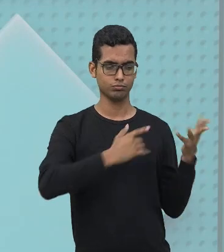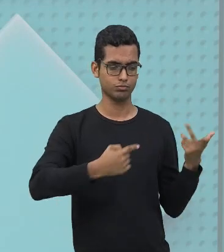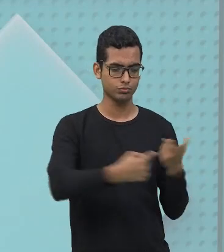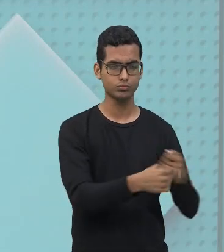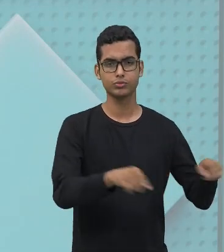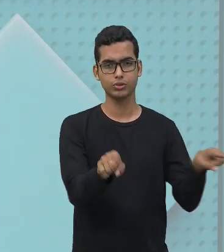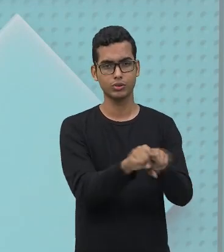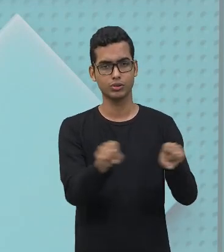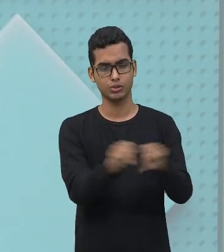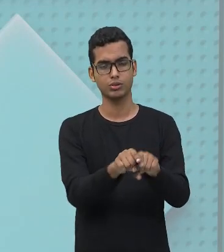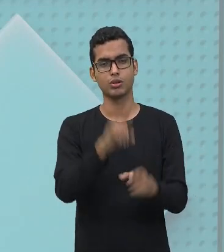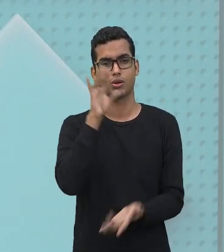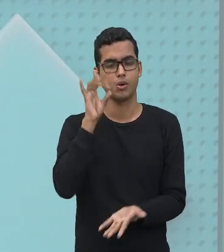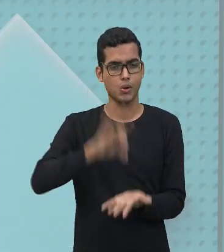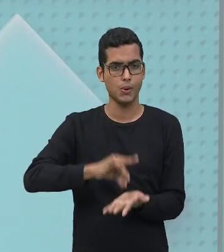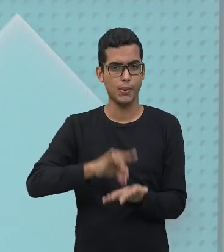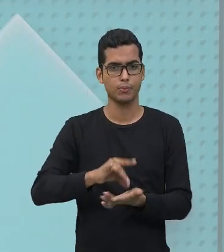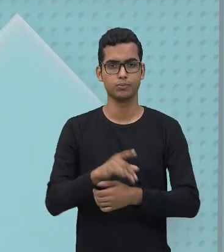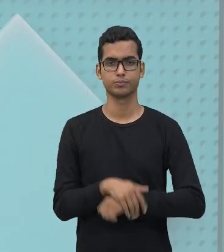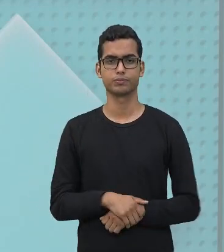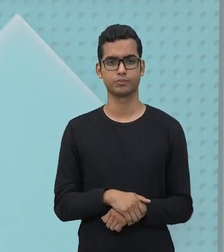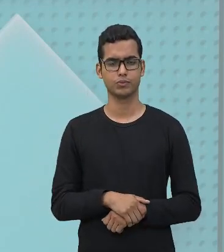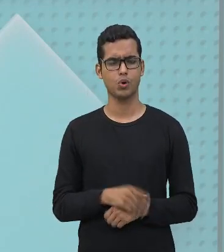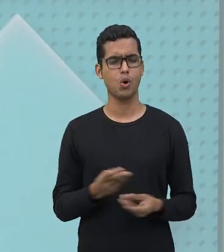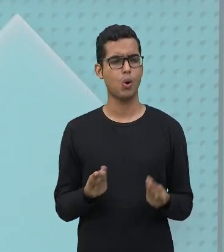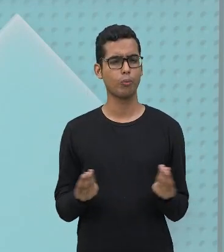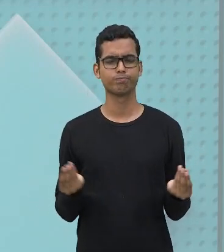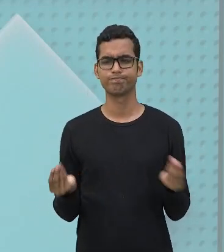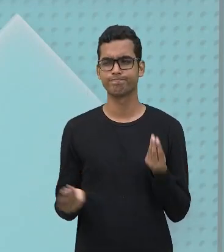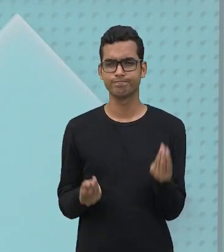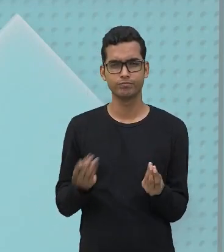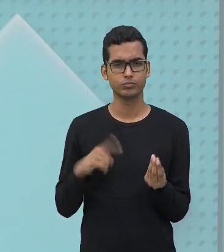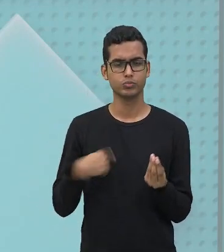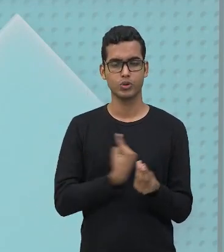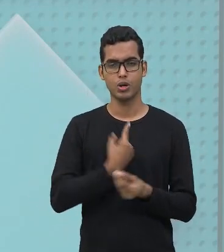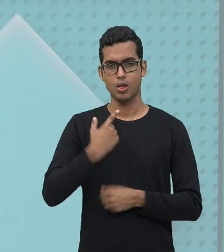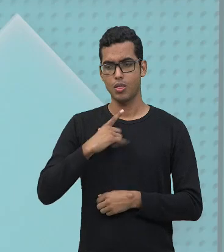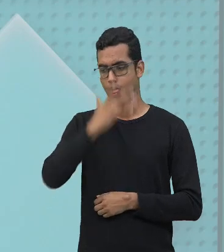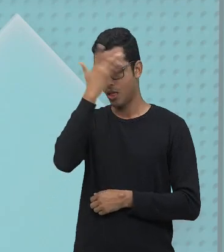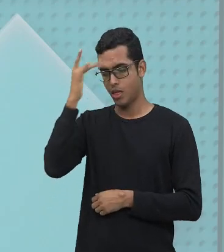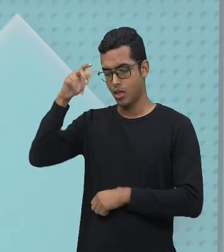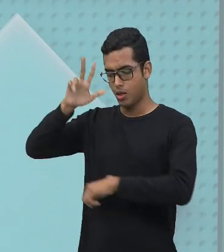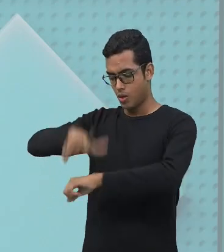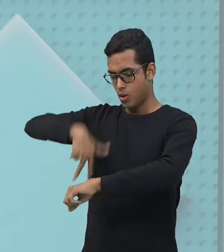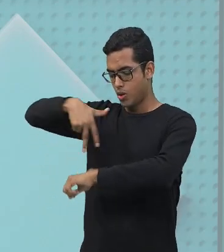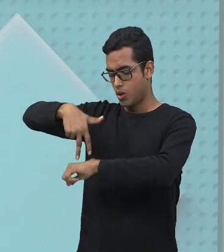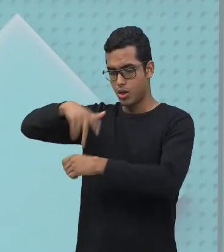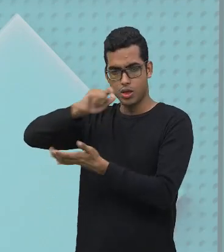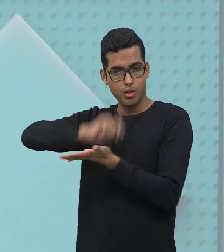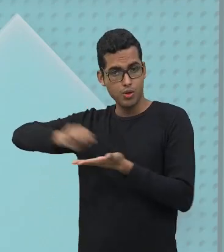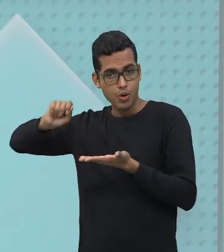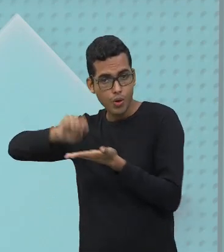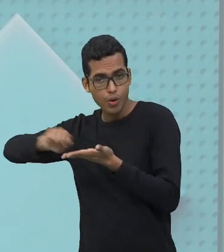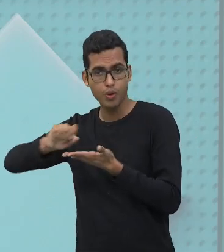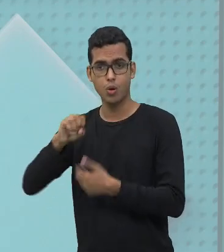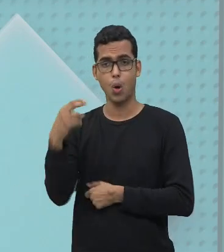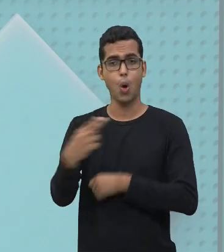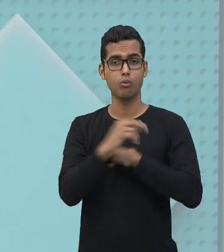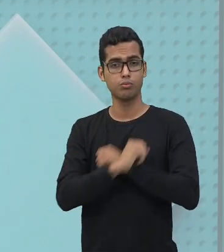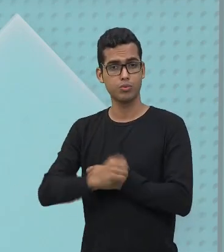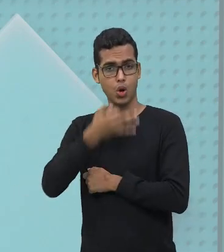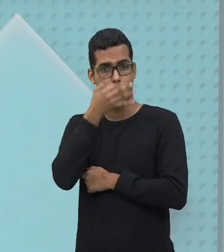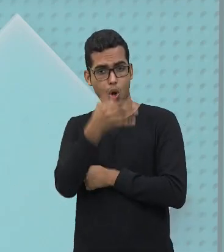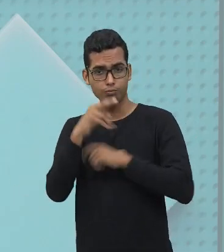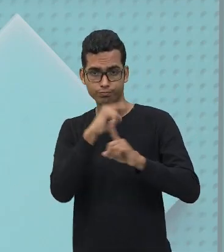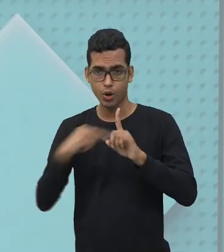é subjetivo. É a forma como a pessoa que está escrevendo ou a pessoa que está defendendo o